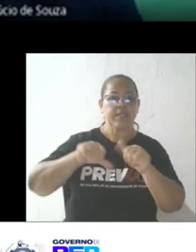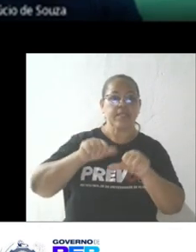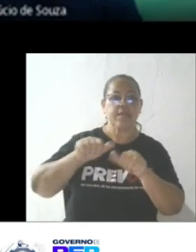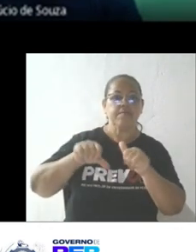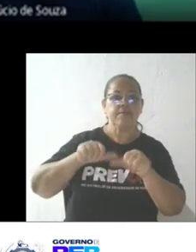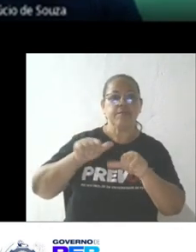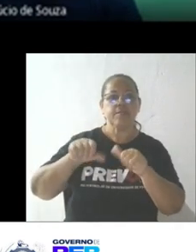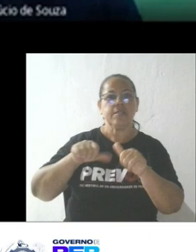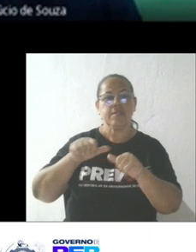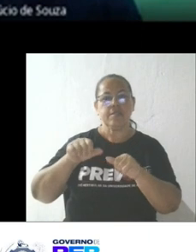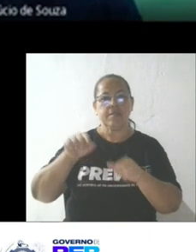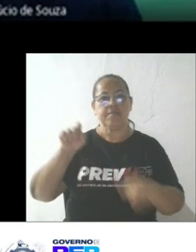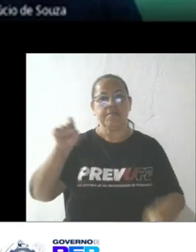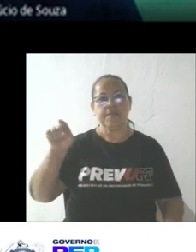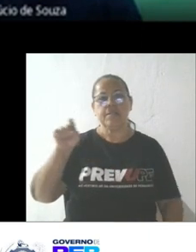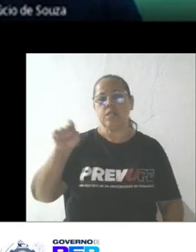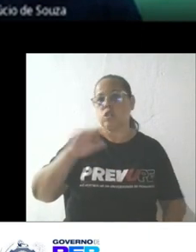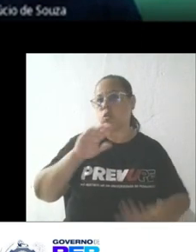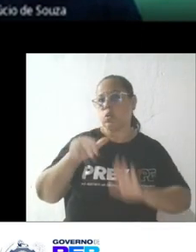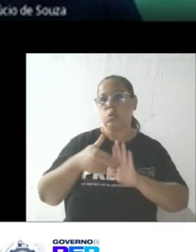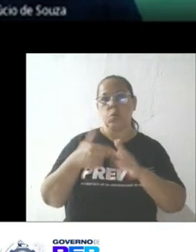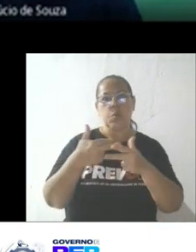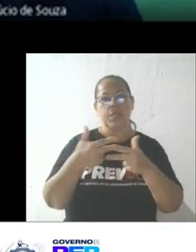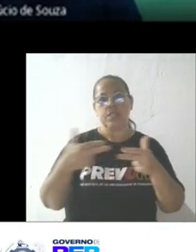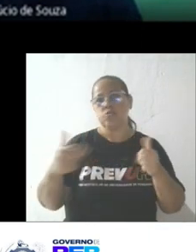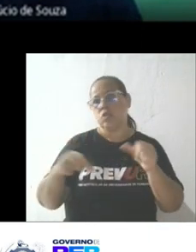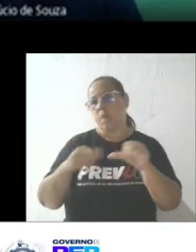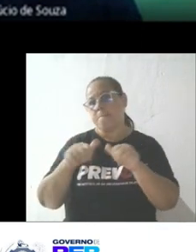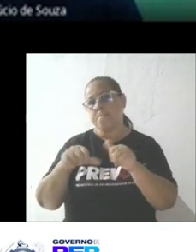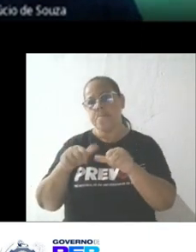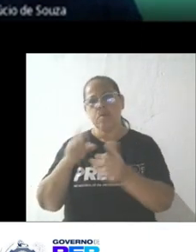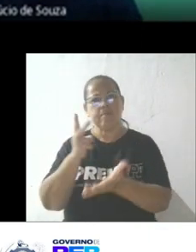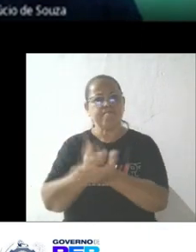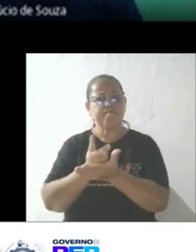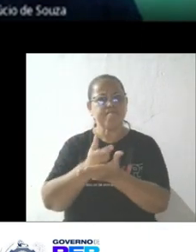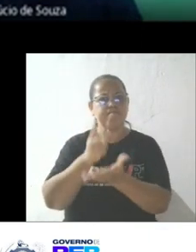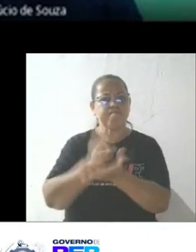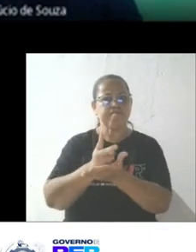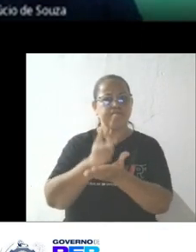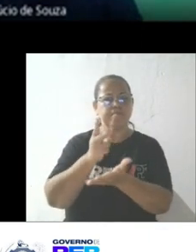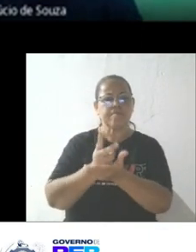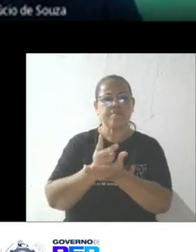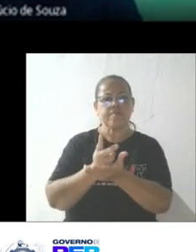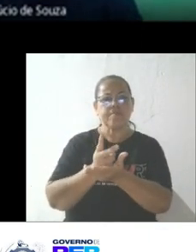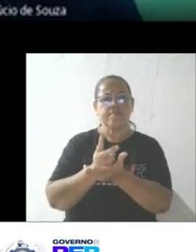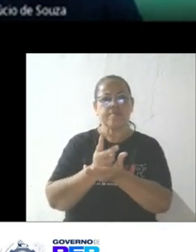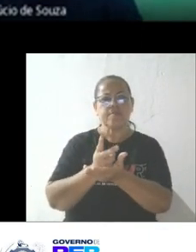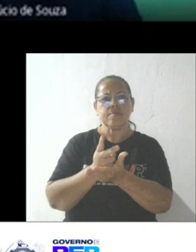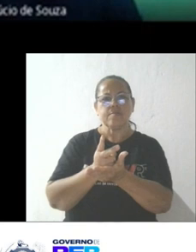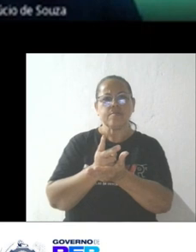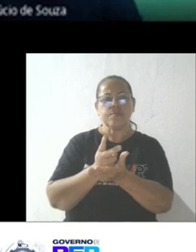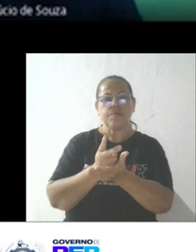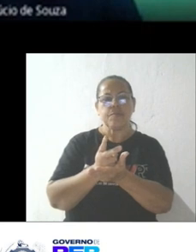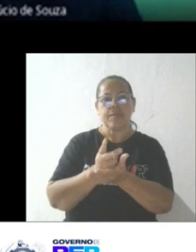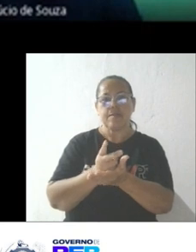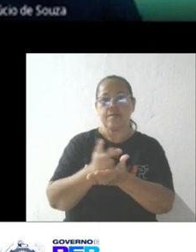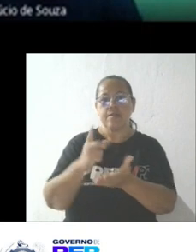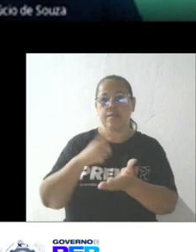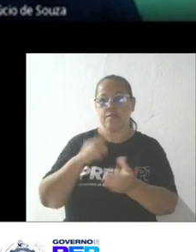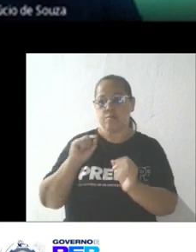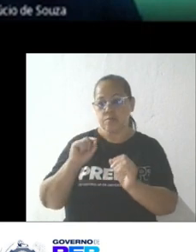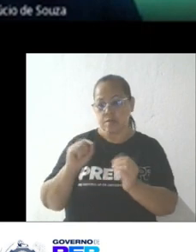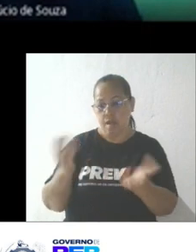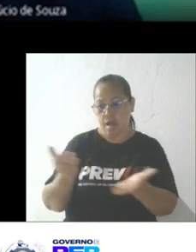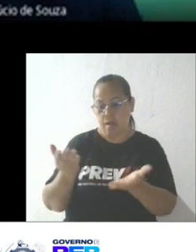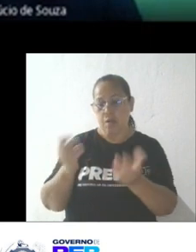todas as coisas mudam sem cessar e o que temos diante de nós em dado momento é diferente